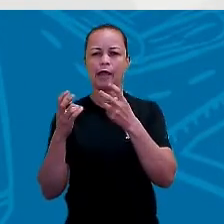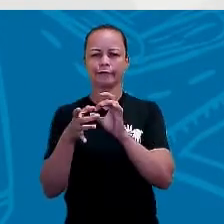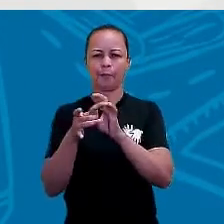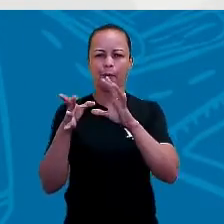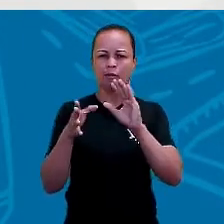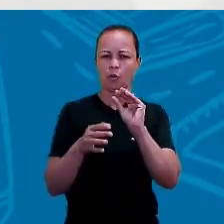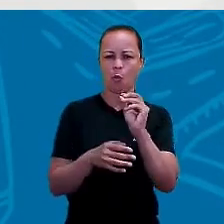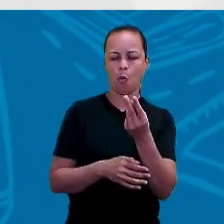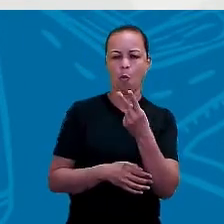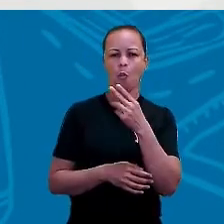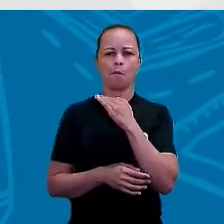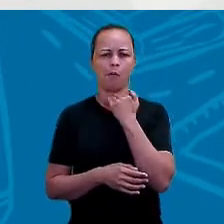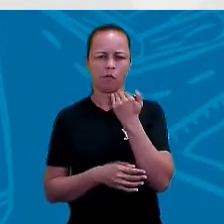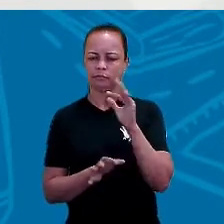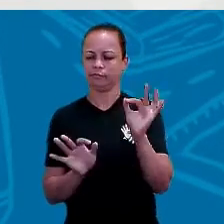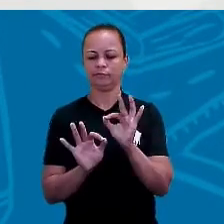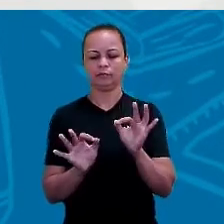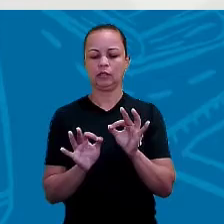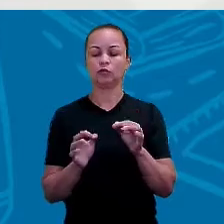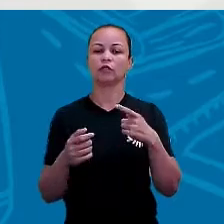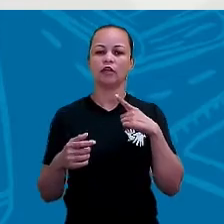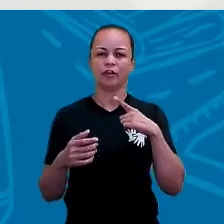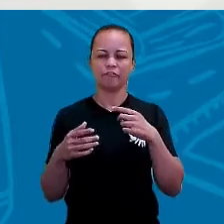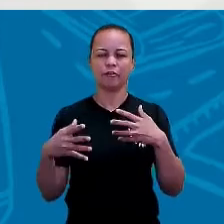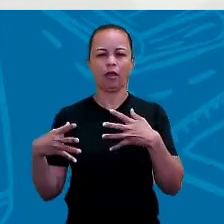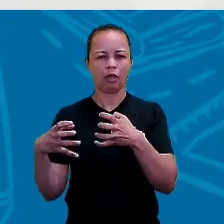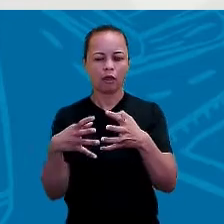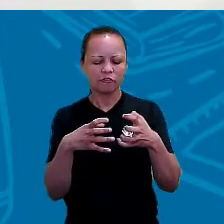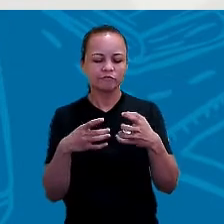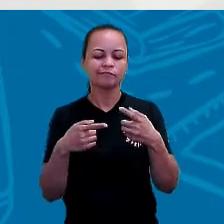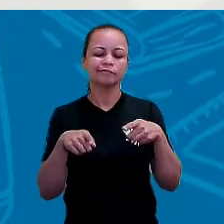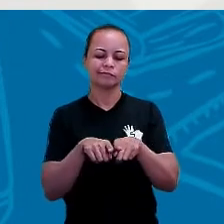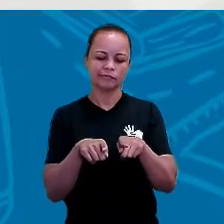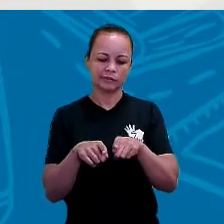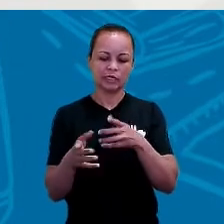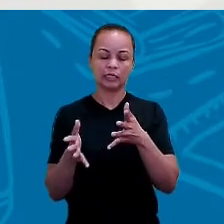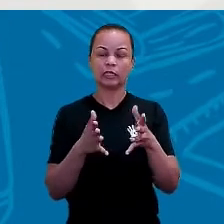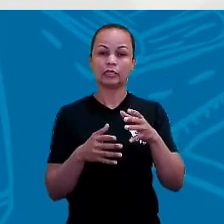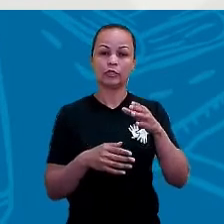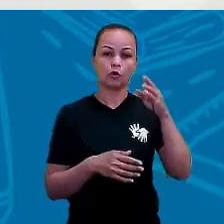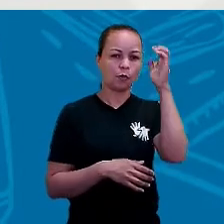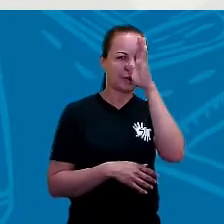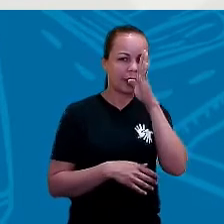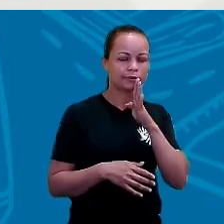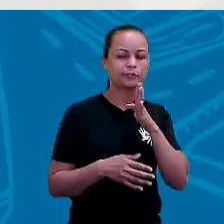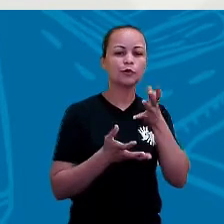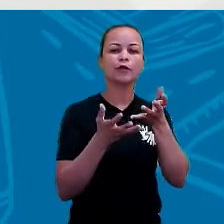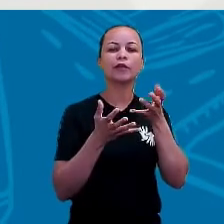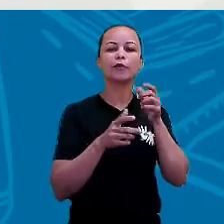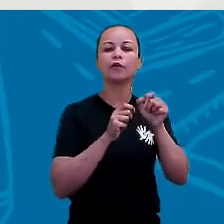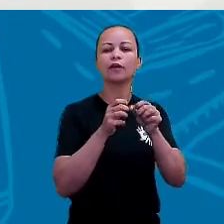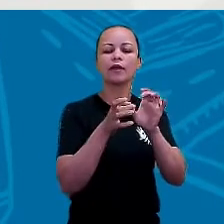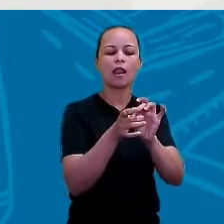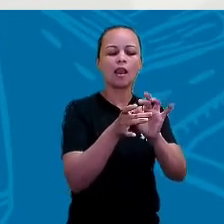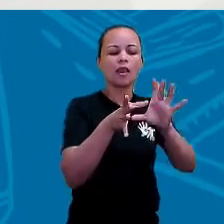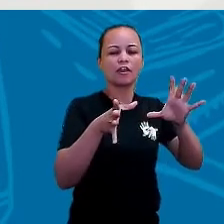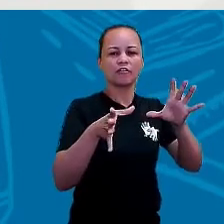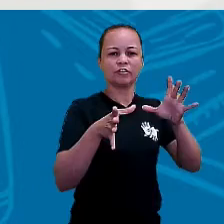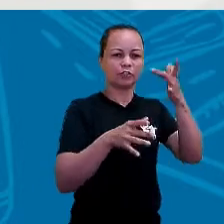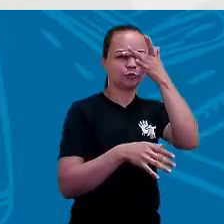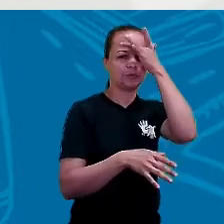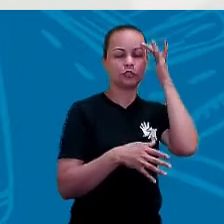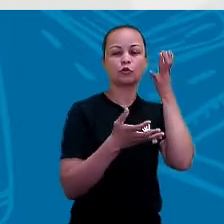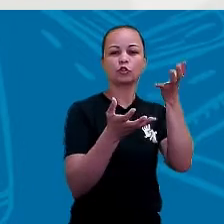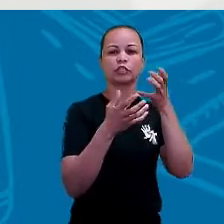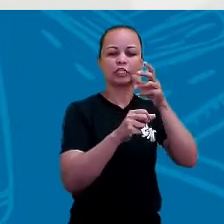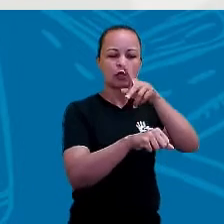teve causa, teve conflito. Então, a causa da independência foi que o Brasil queria ser livre. As pessoas queriam ter o Brasil um país,